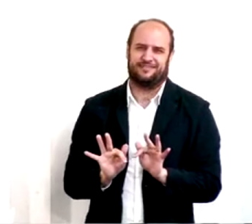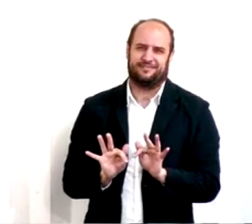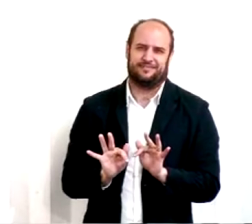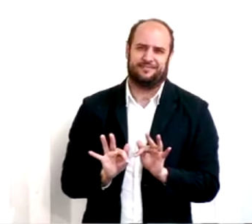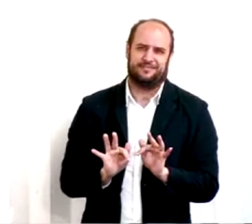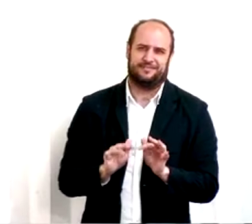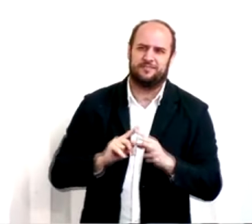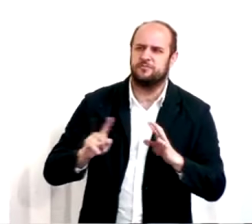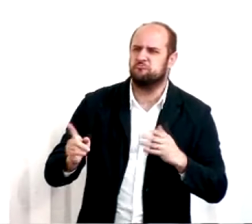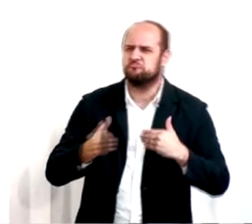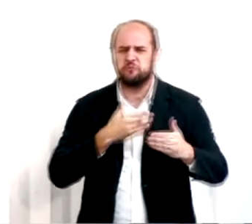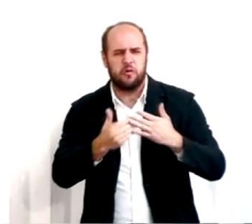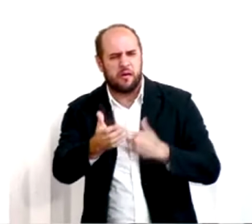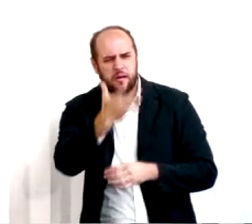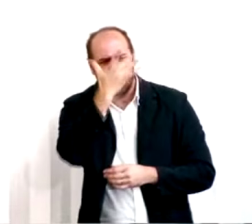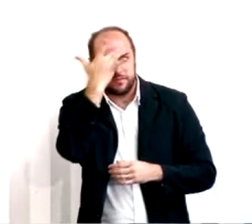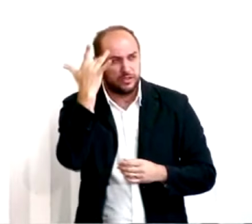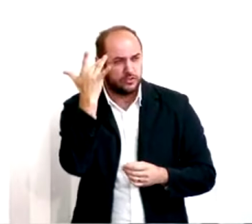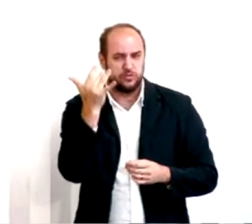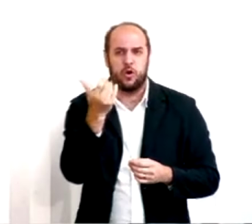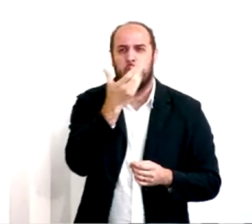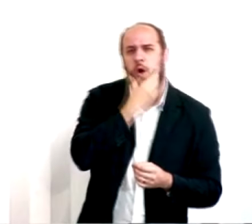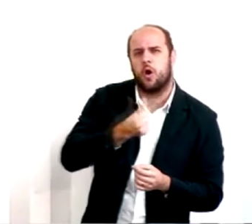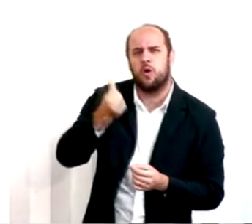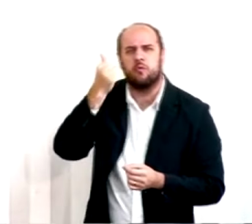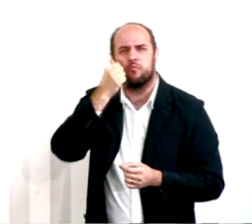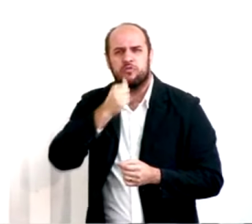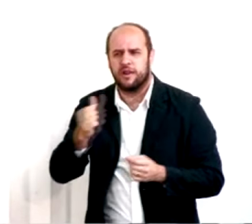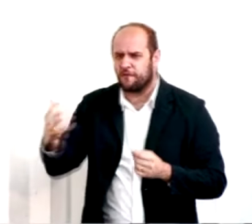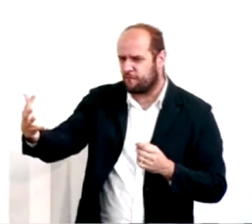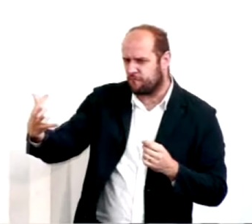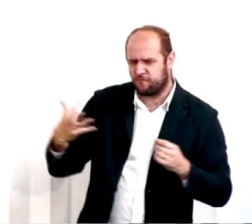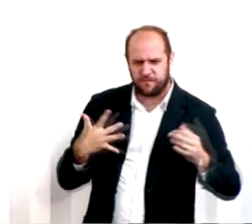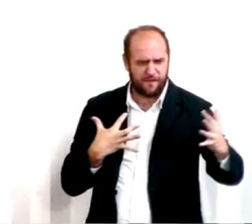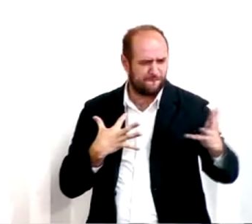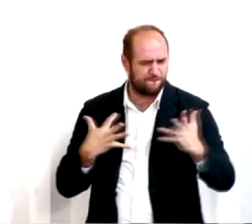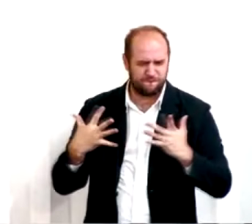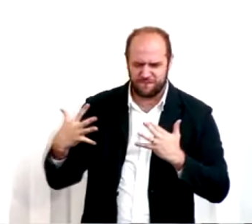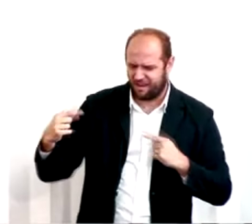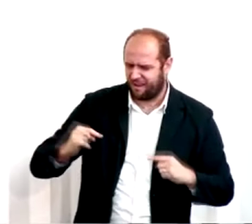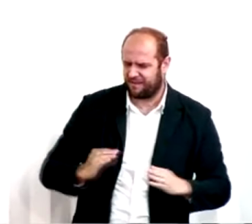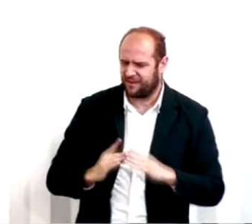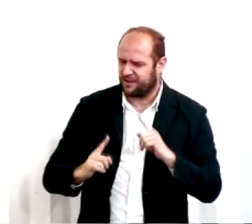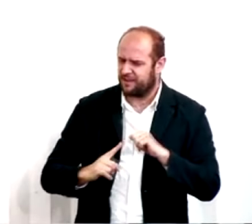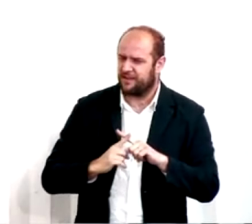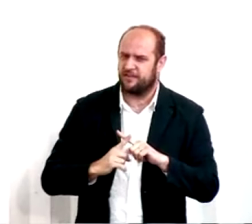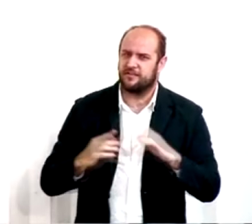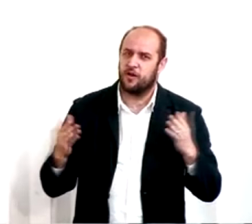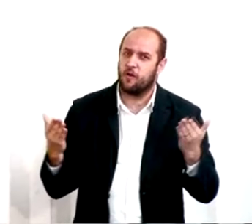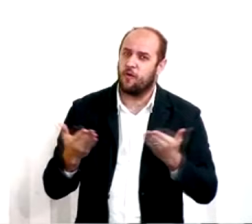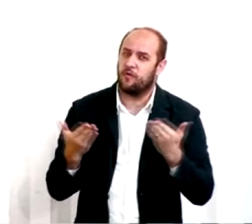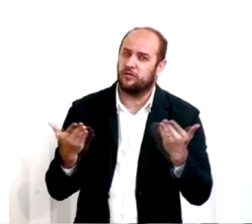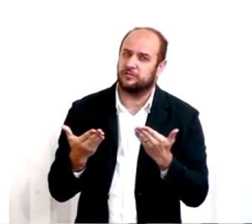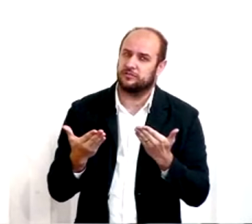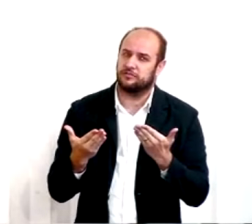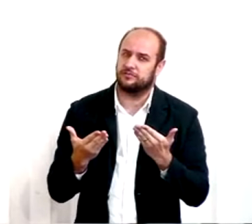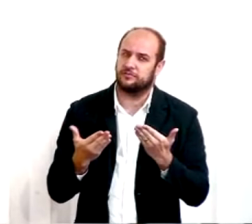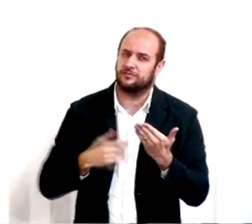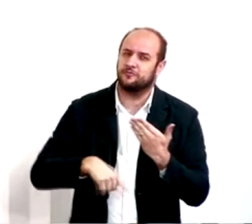importante que eu diga a todo e qualquer irmão irmã que está se achegando a essa nossa igreja hoje você